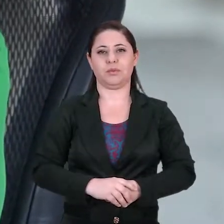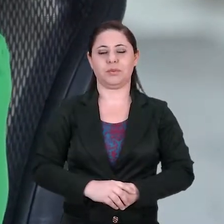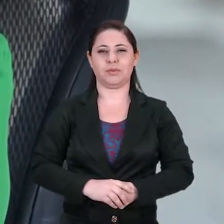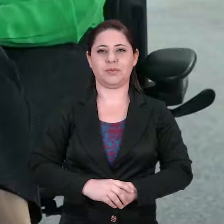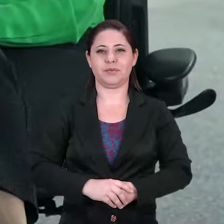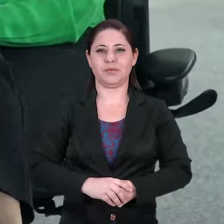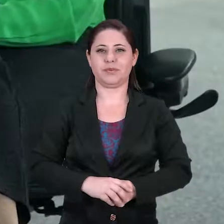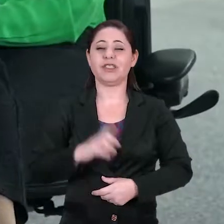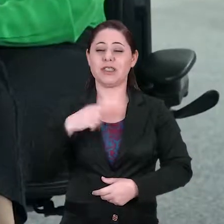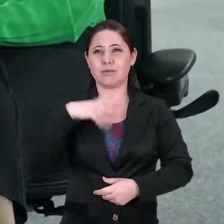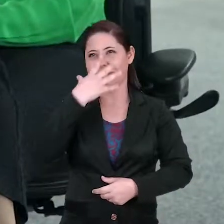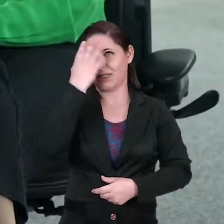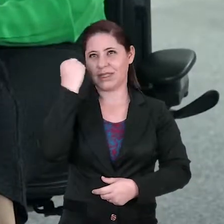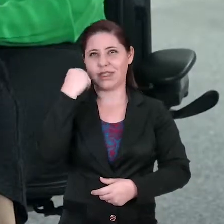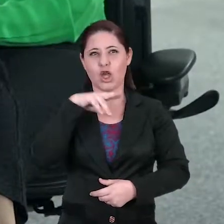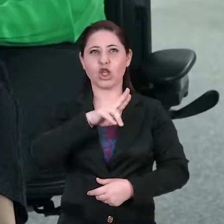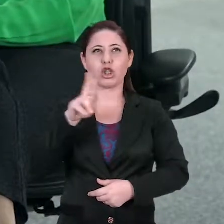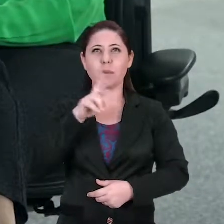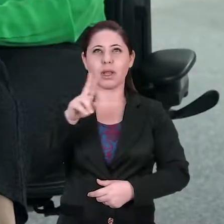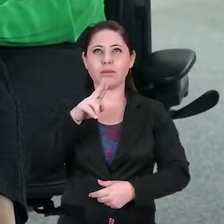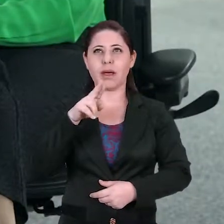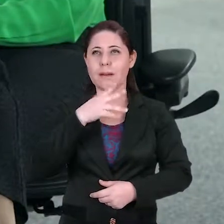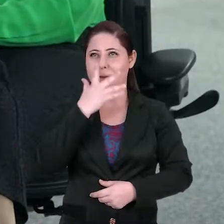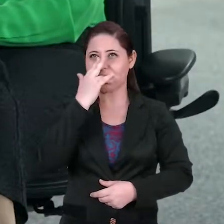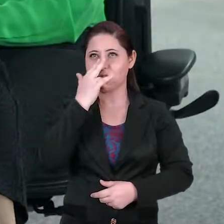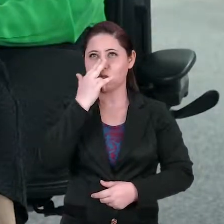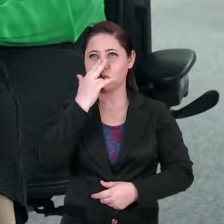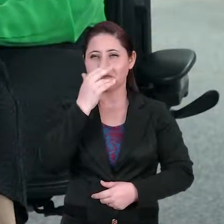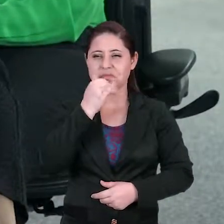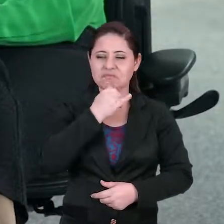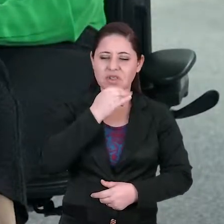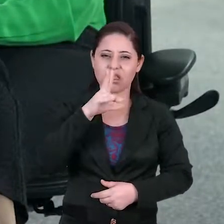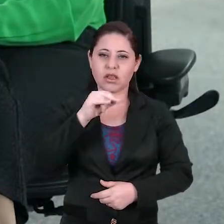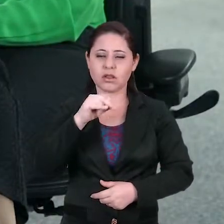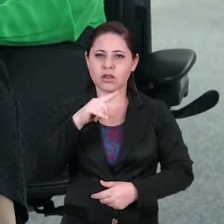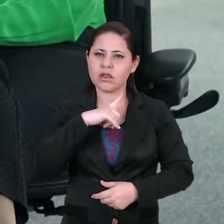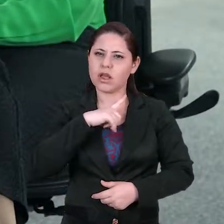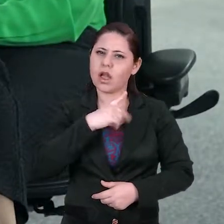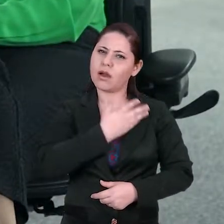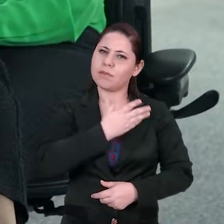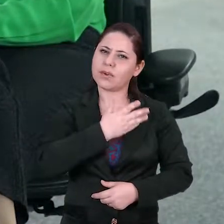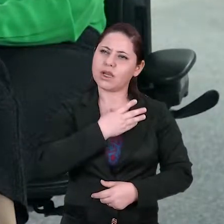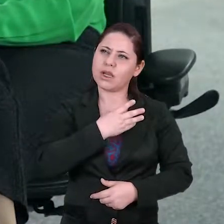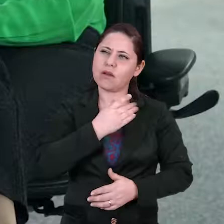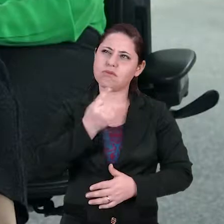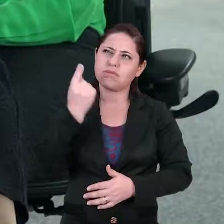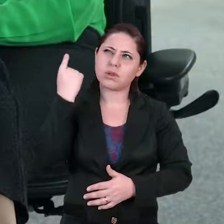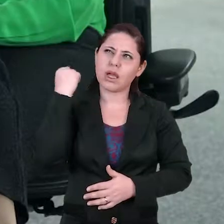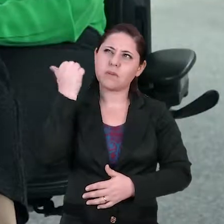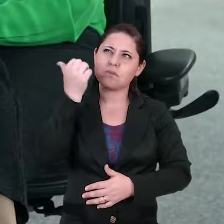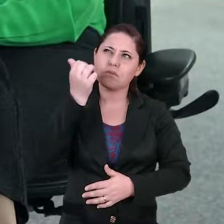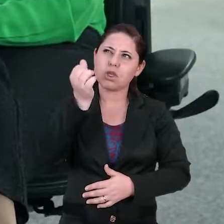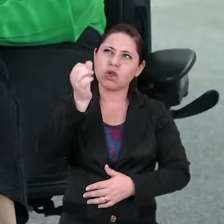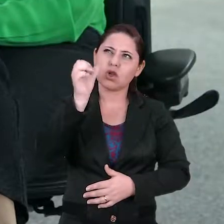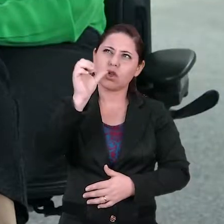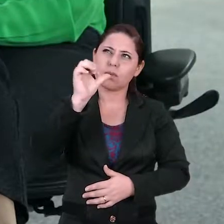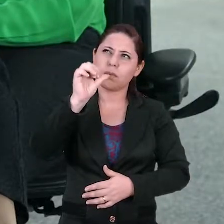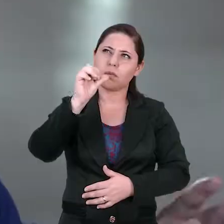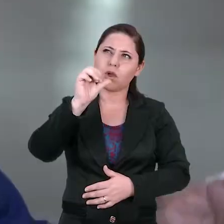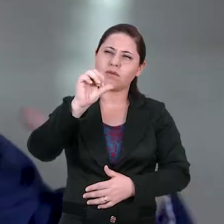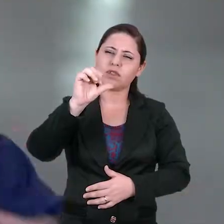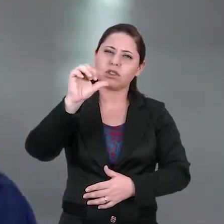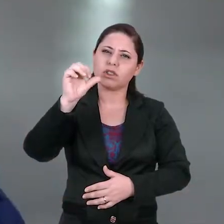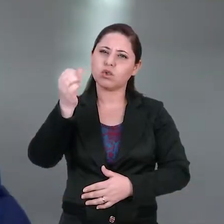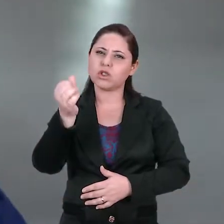estar junto. Você podia, claro, sempre corre o risco de esquecer algum nome, ninguém vai ficar chateado. Alguma das suas amigas que até hoje você cultiva da década de